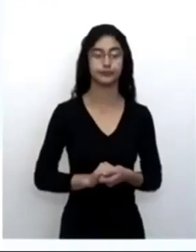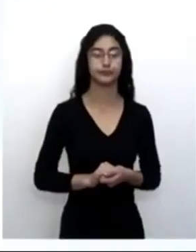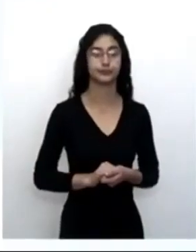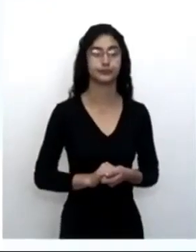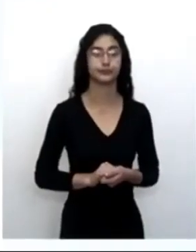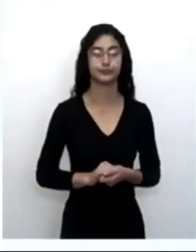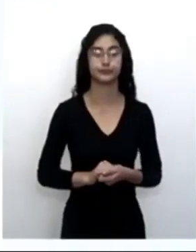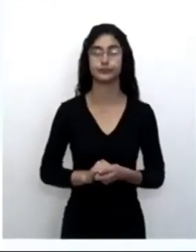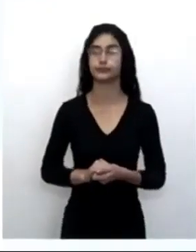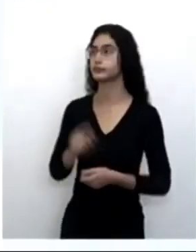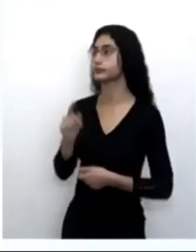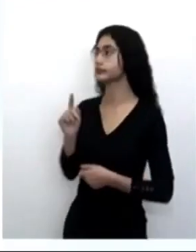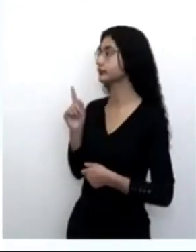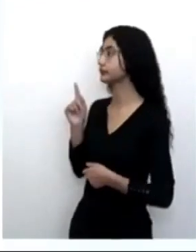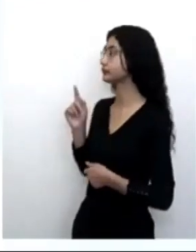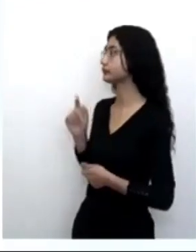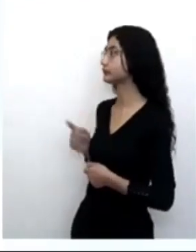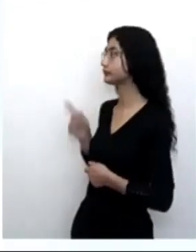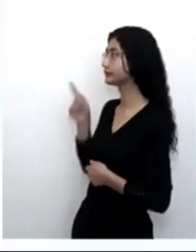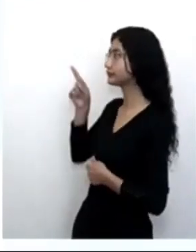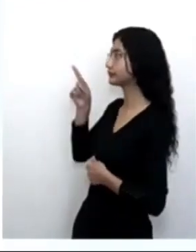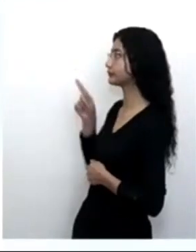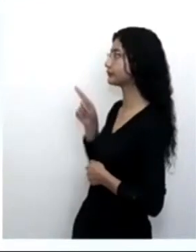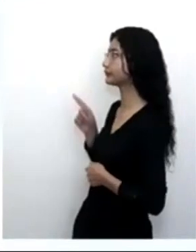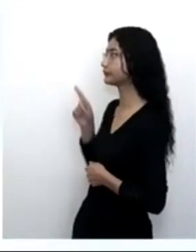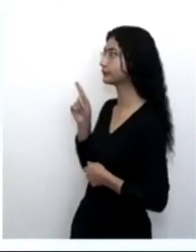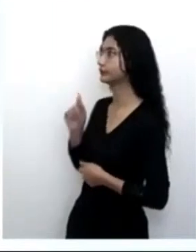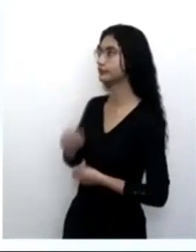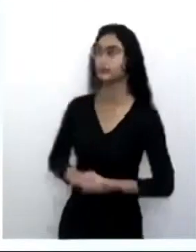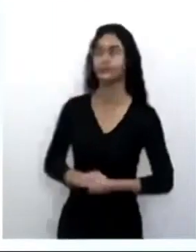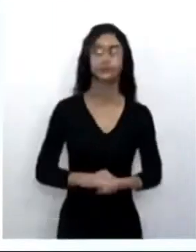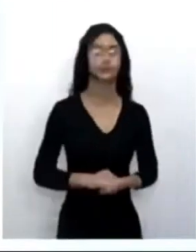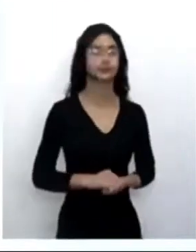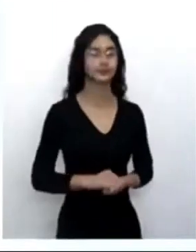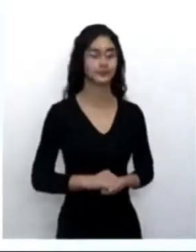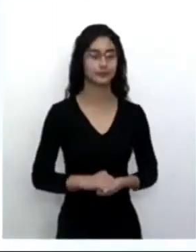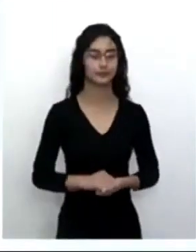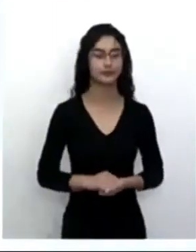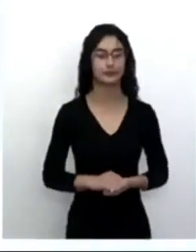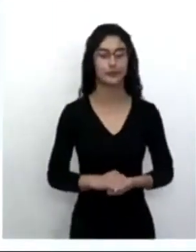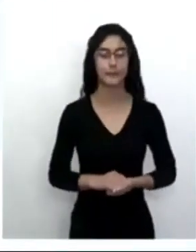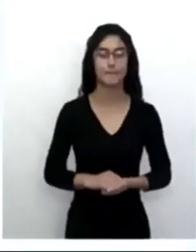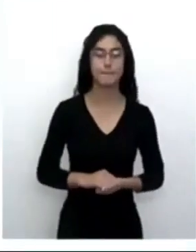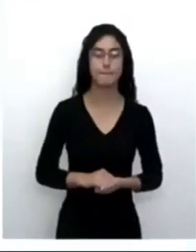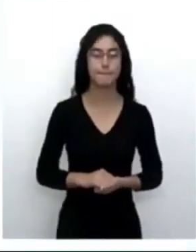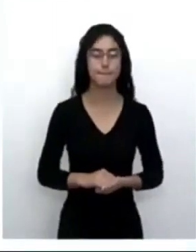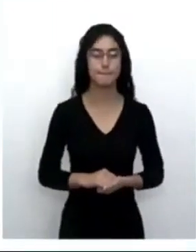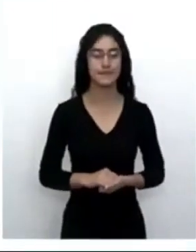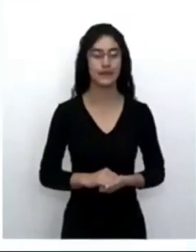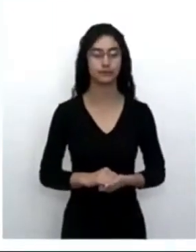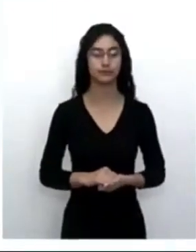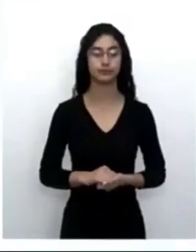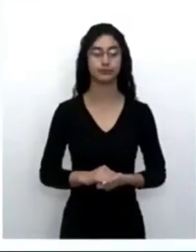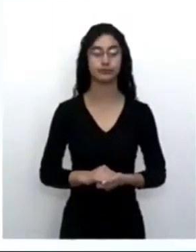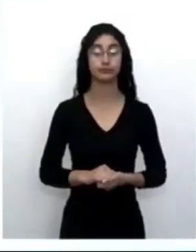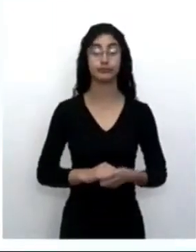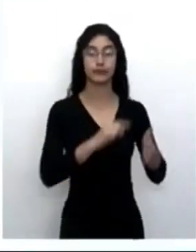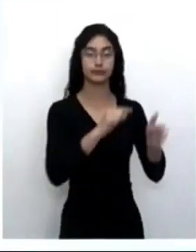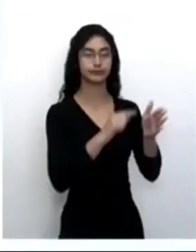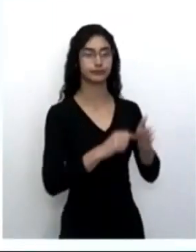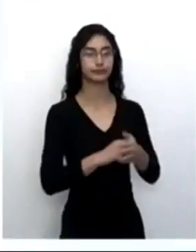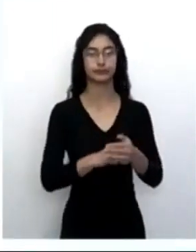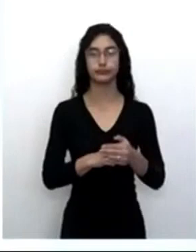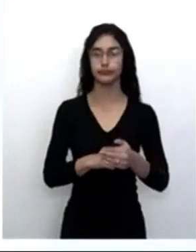regra de três e suas variações razão e proporção aí fazer será na resolução de situações problemas